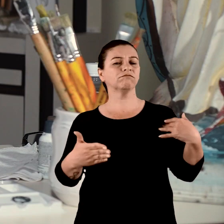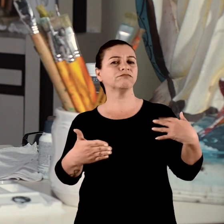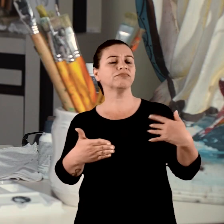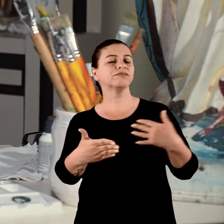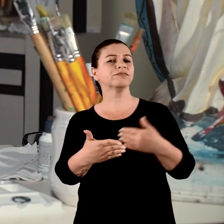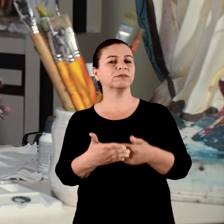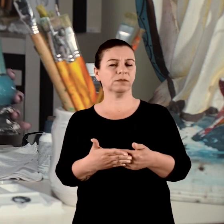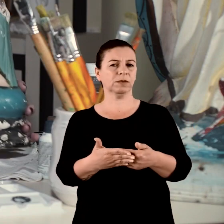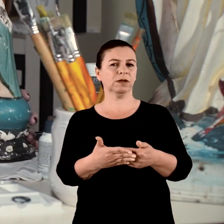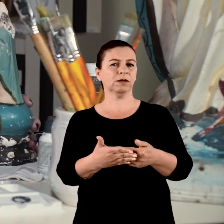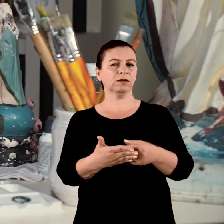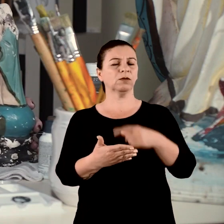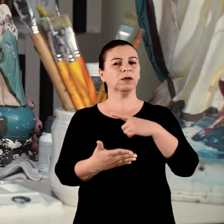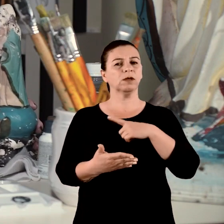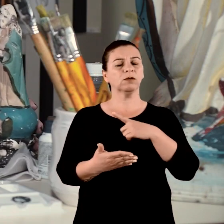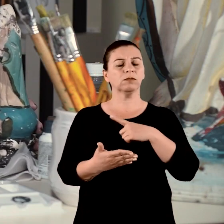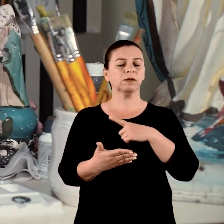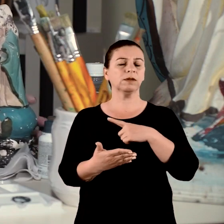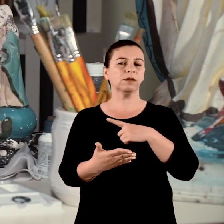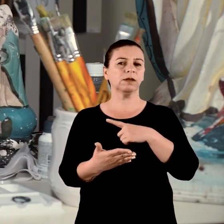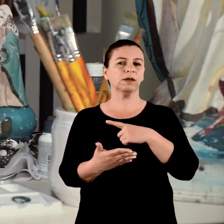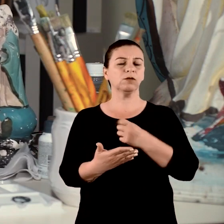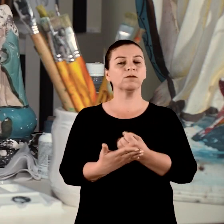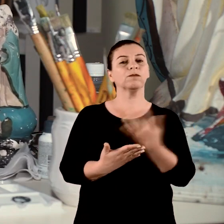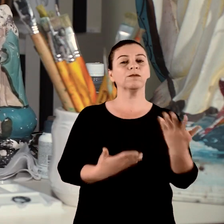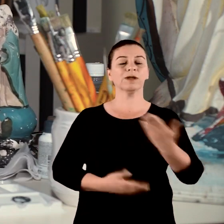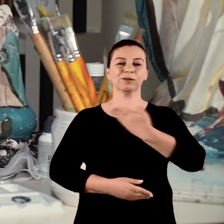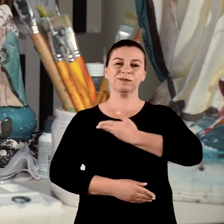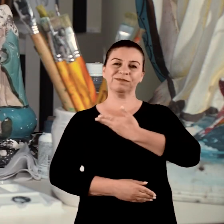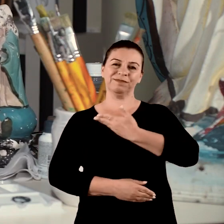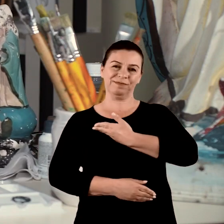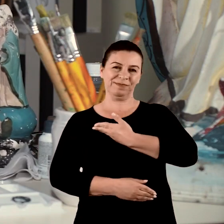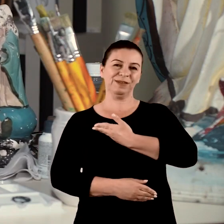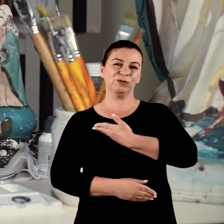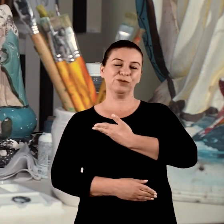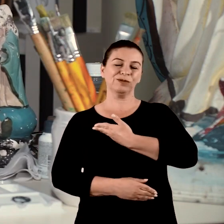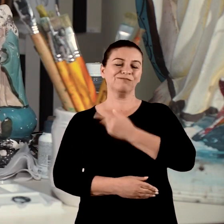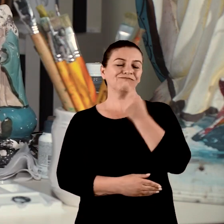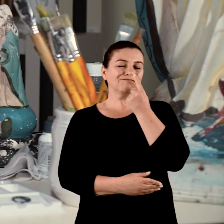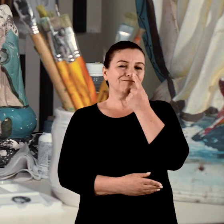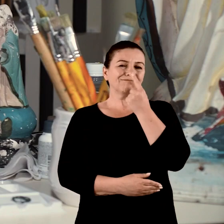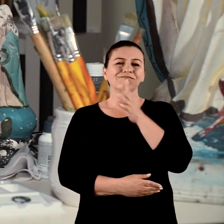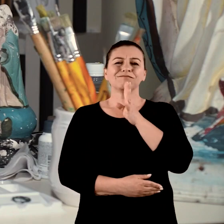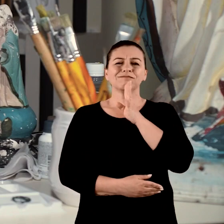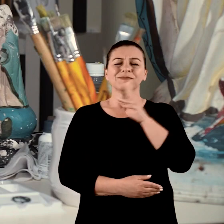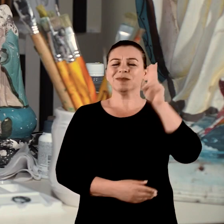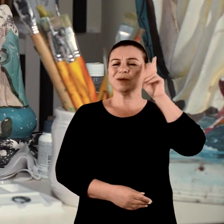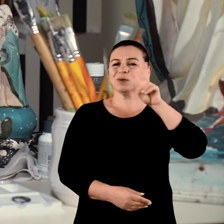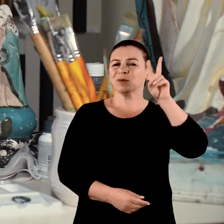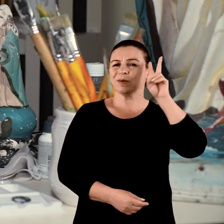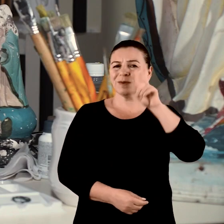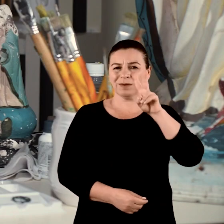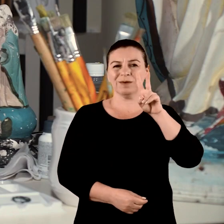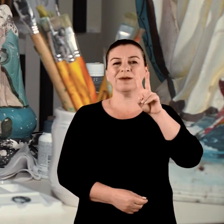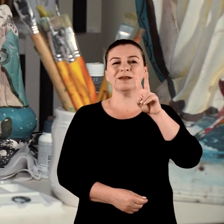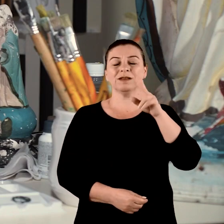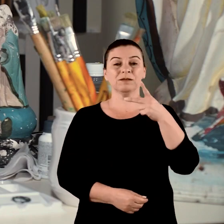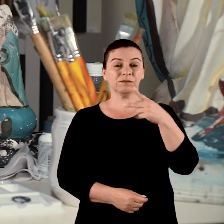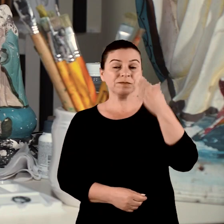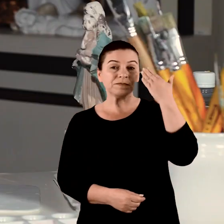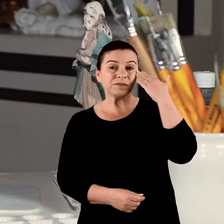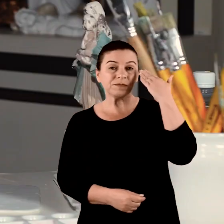E ao longo desse tempo, eu tenho colecionado amigos, amizade, tenho conhecido